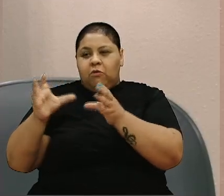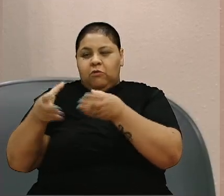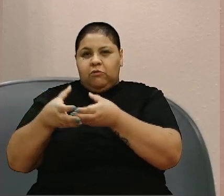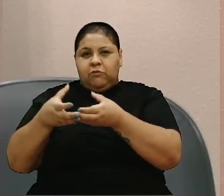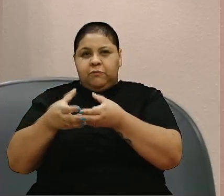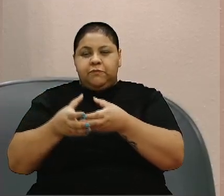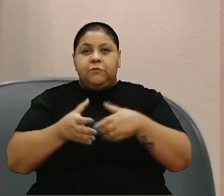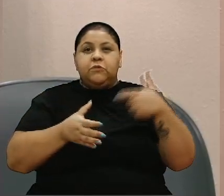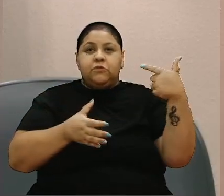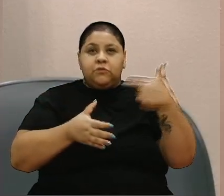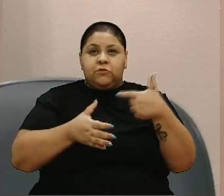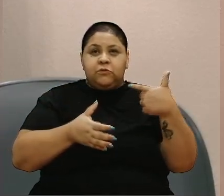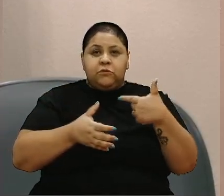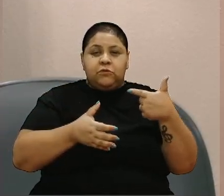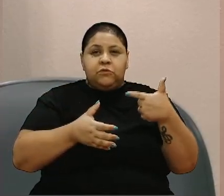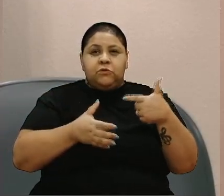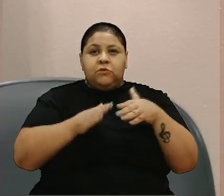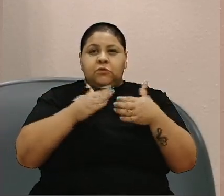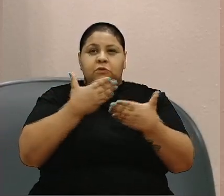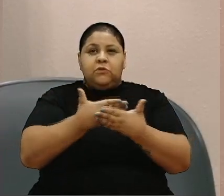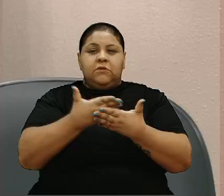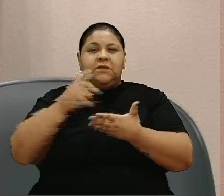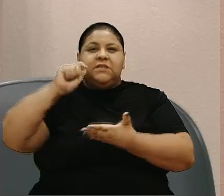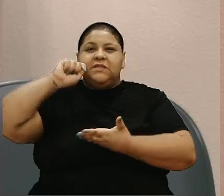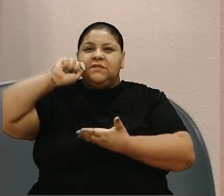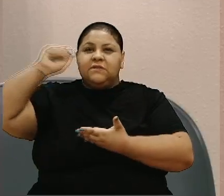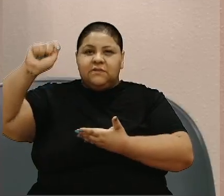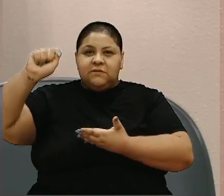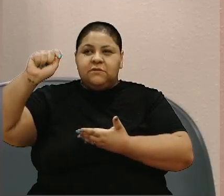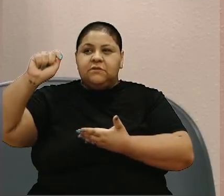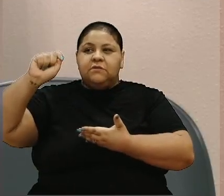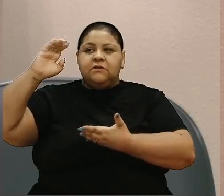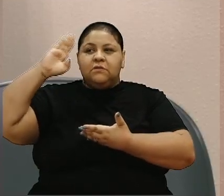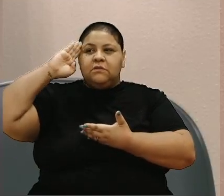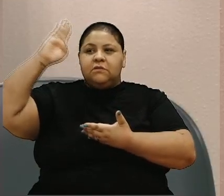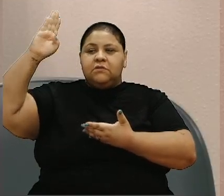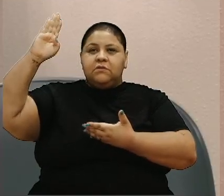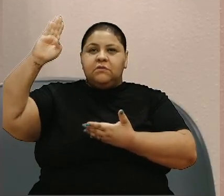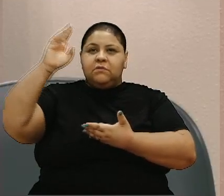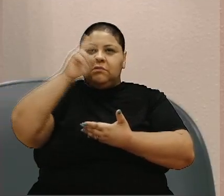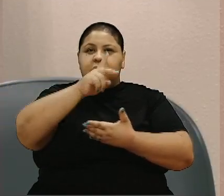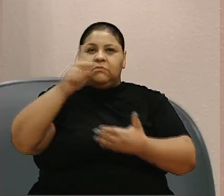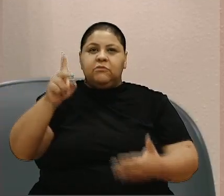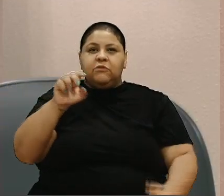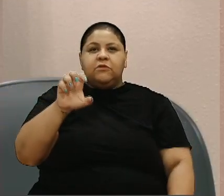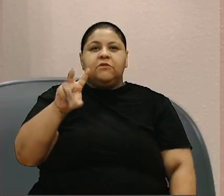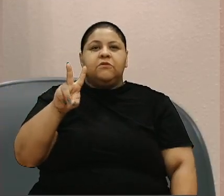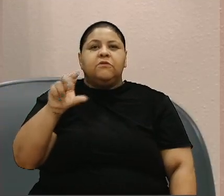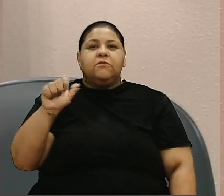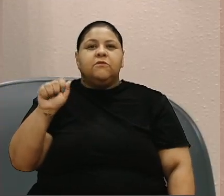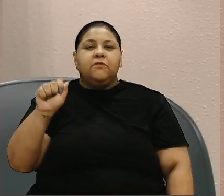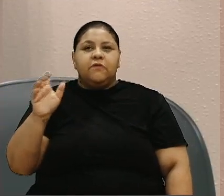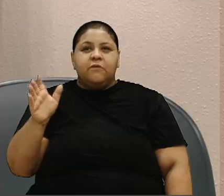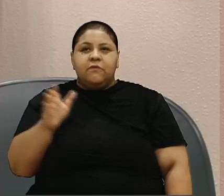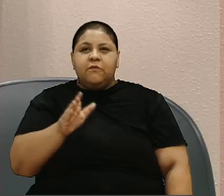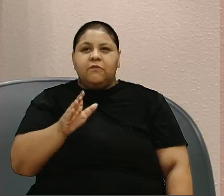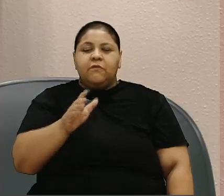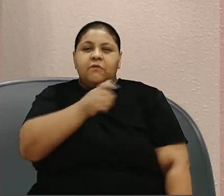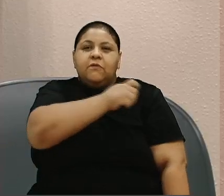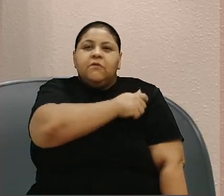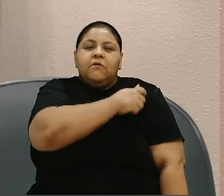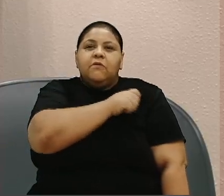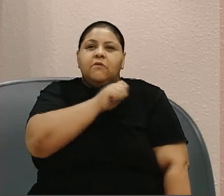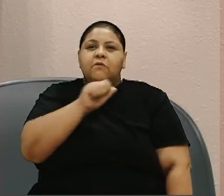O segundo é para o Colégio Tiradentes da Brigada Militar, ao Major Carvalho, professora Eva, aluna Caroline, aluna Pavan e